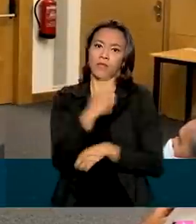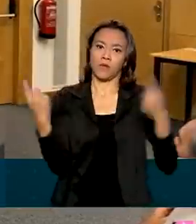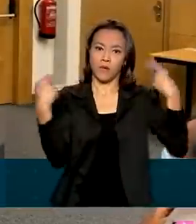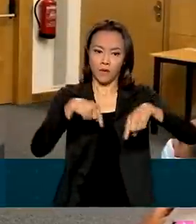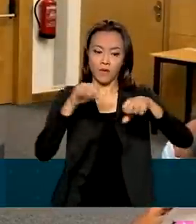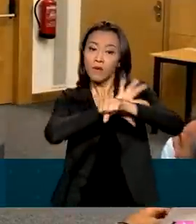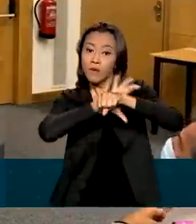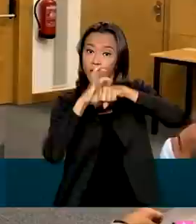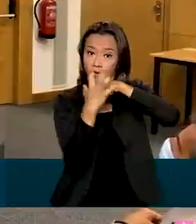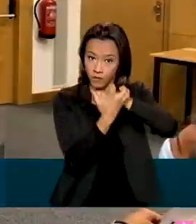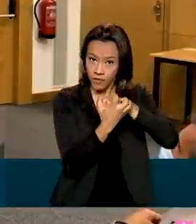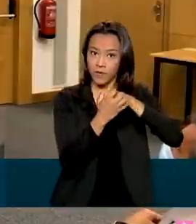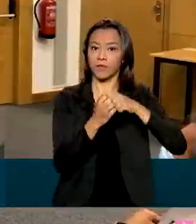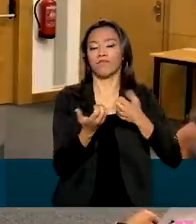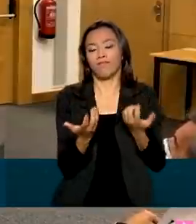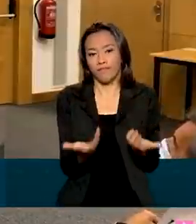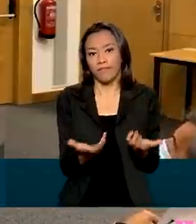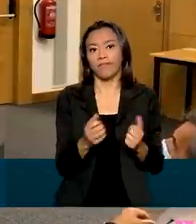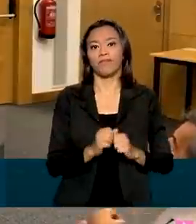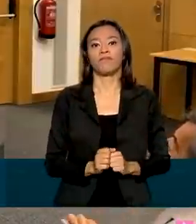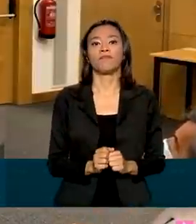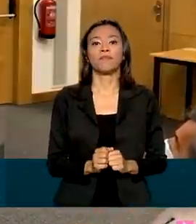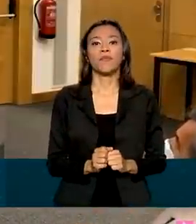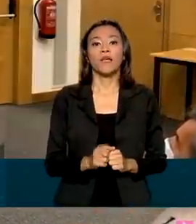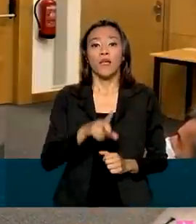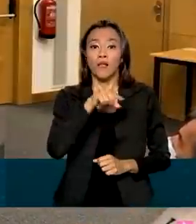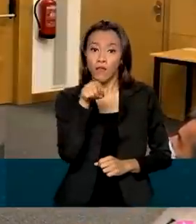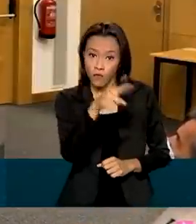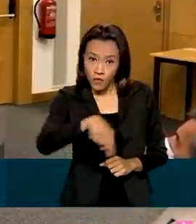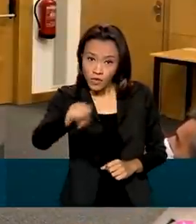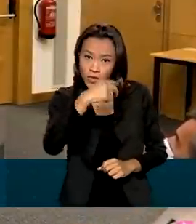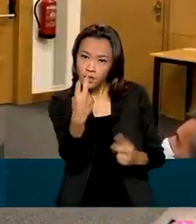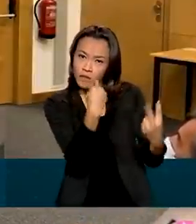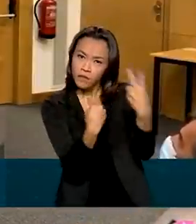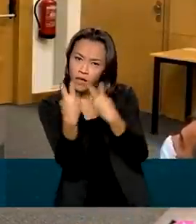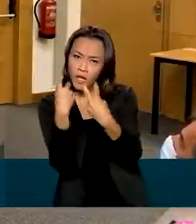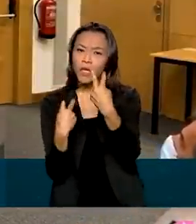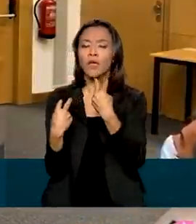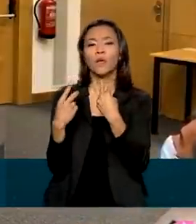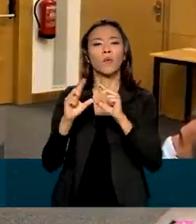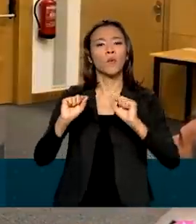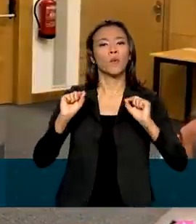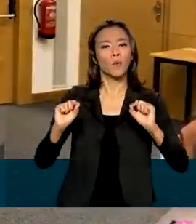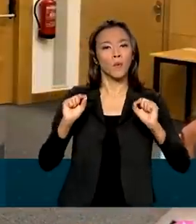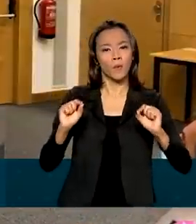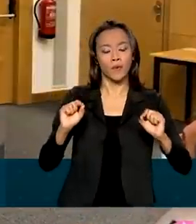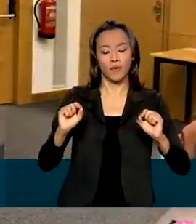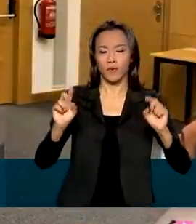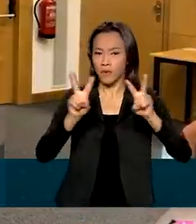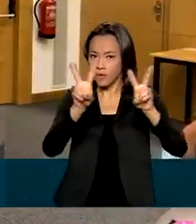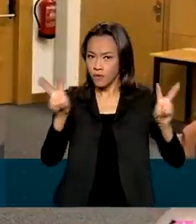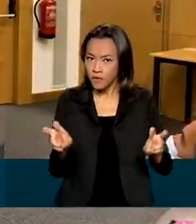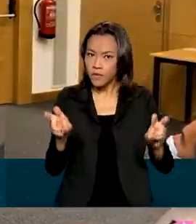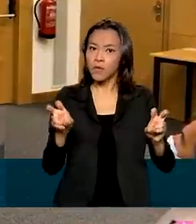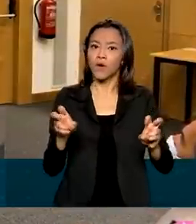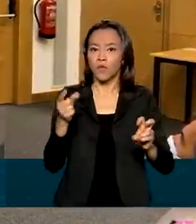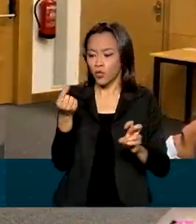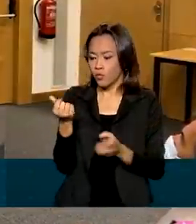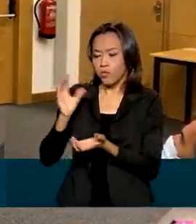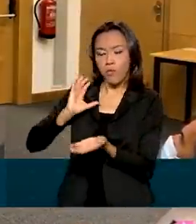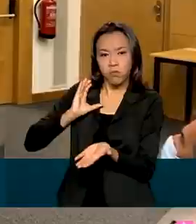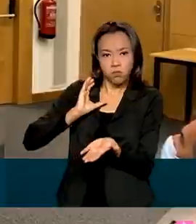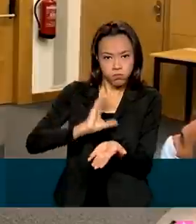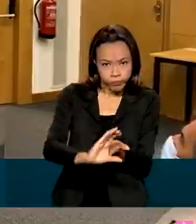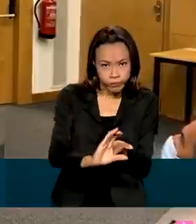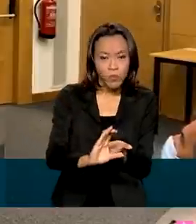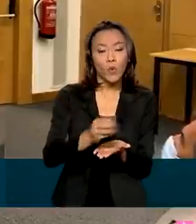-19. Então, vejam, nos senhores, em relação à alocação de recursos, o